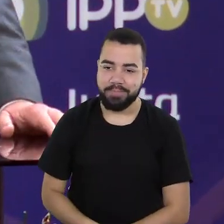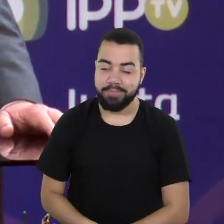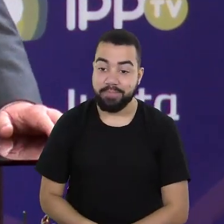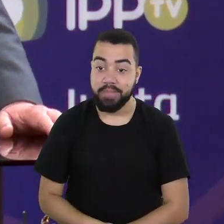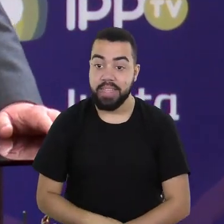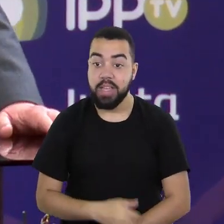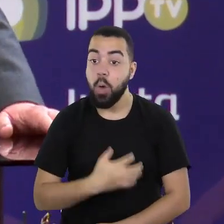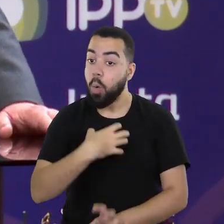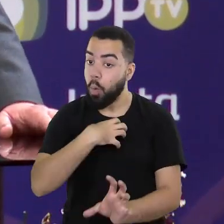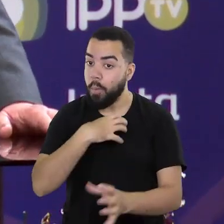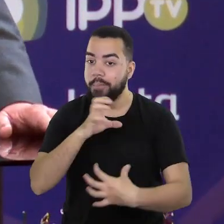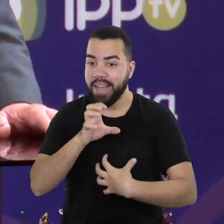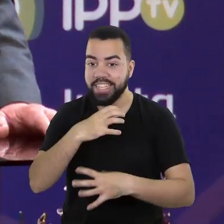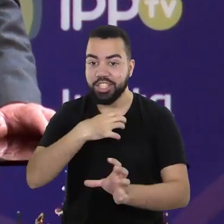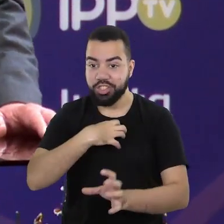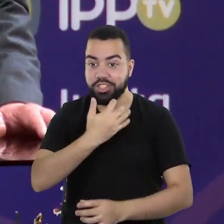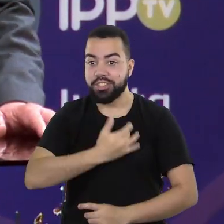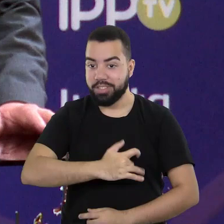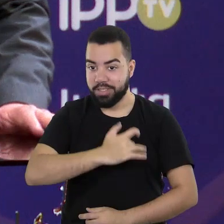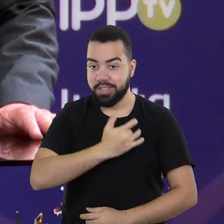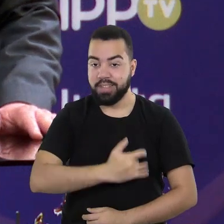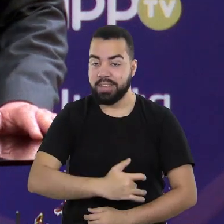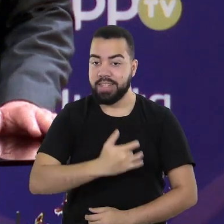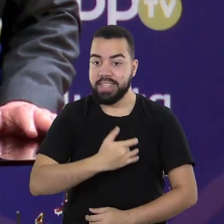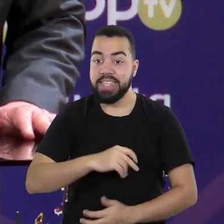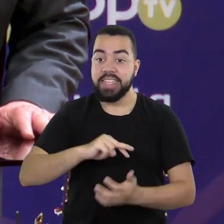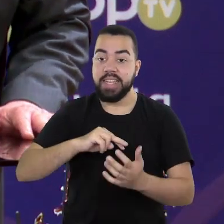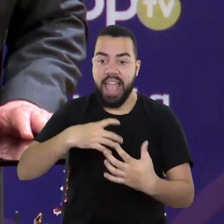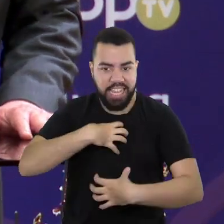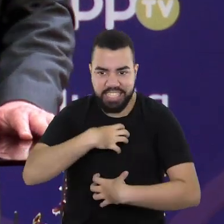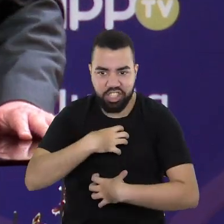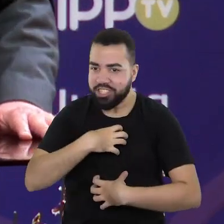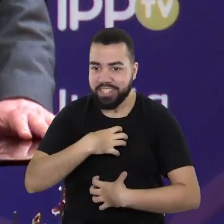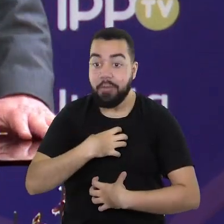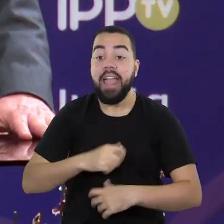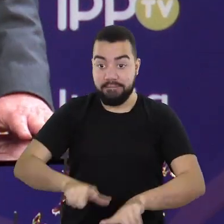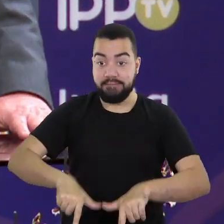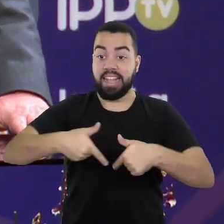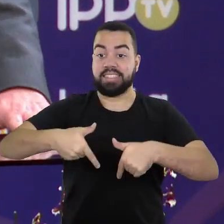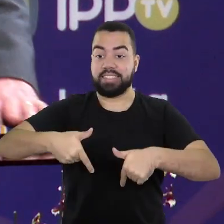Compaixão, irmãos, não é o que você sente, mas o que você faz.